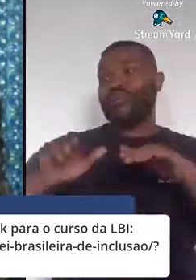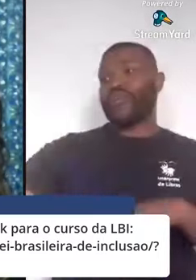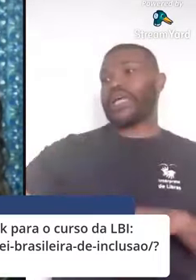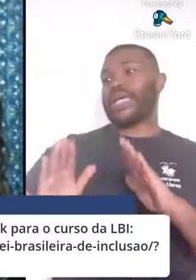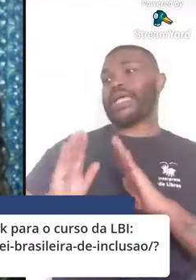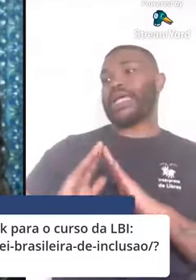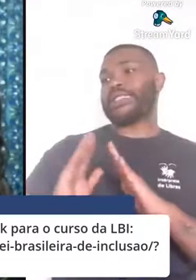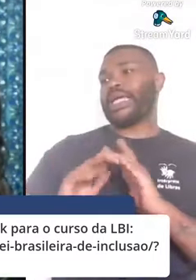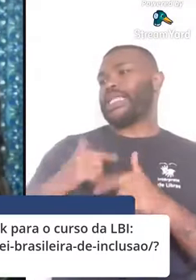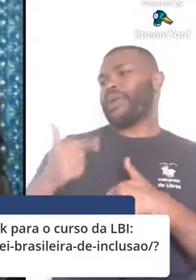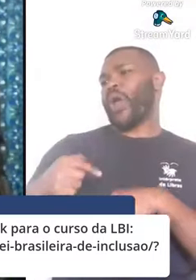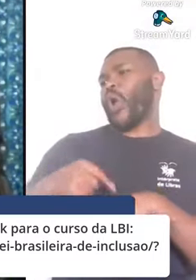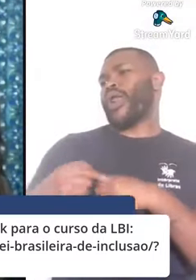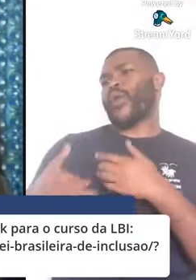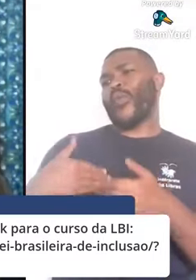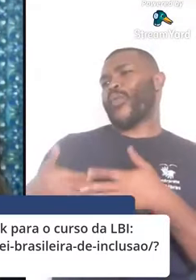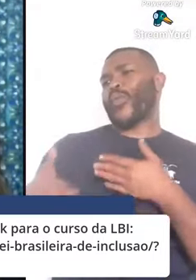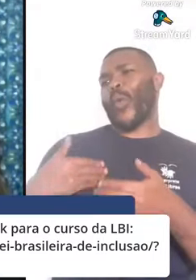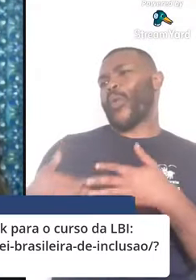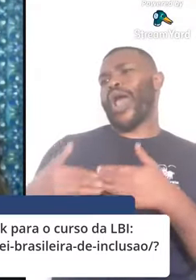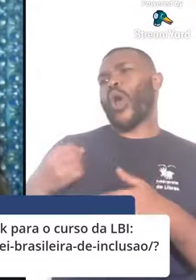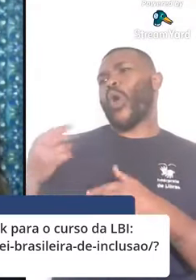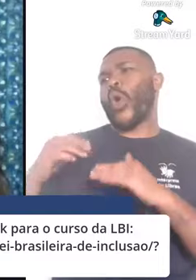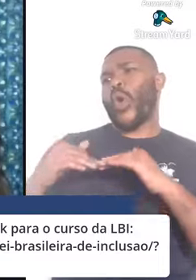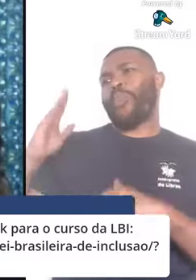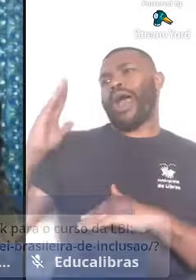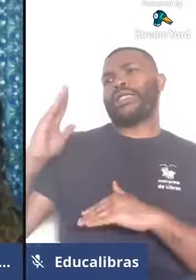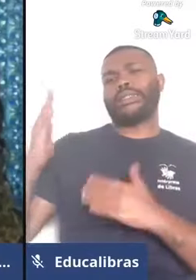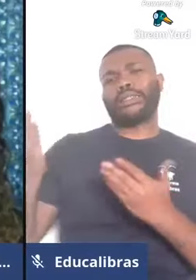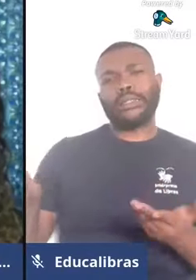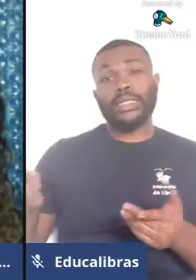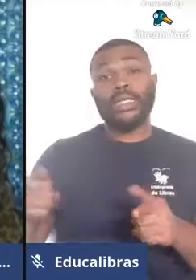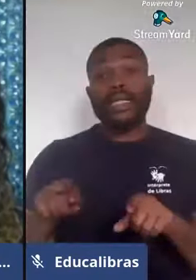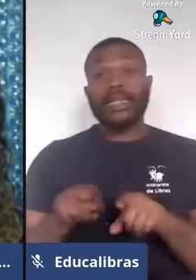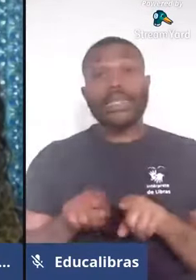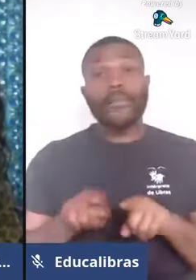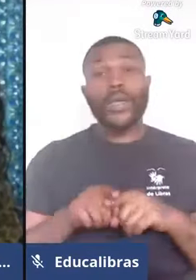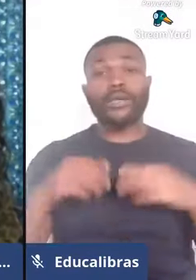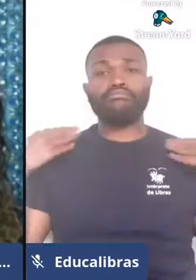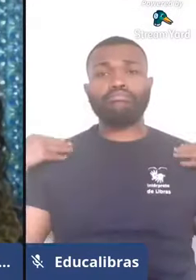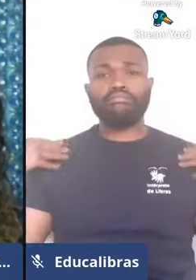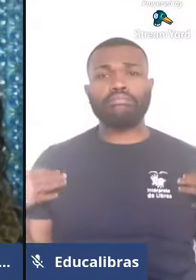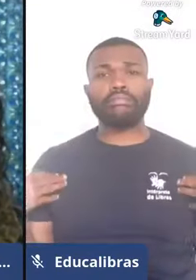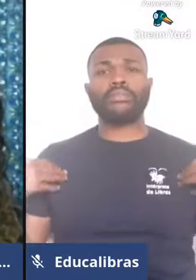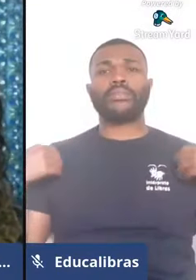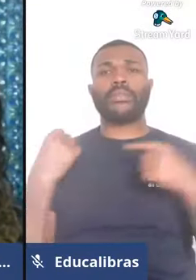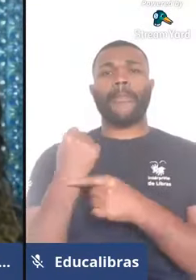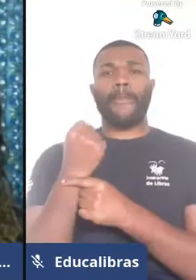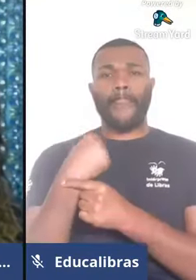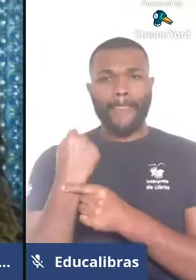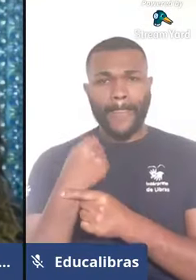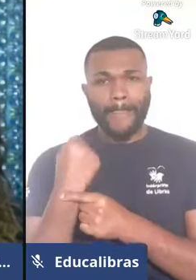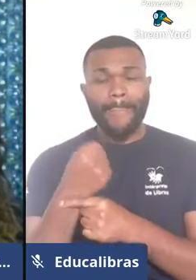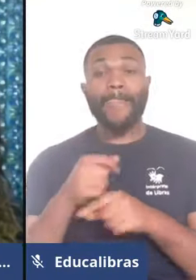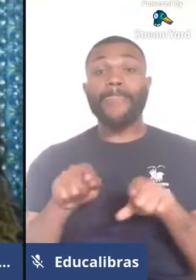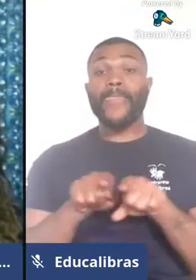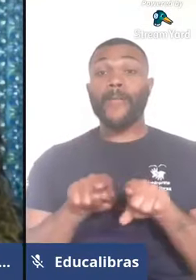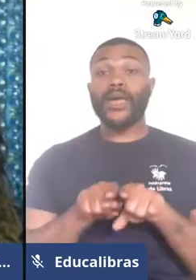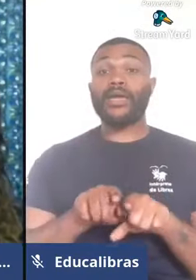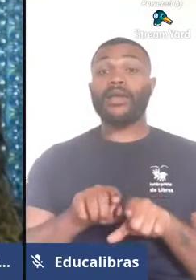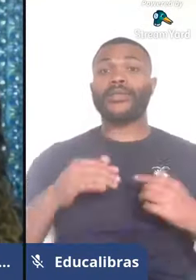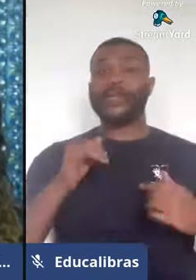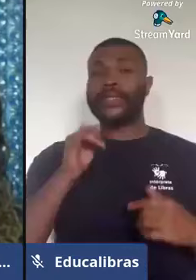qualquer horário e, às vezes, passar do horário. Ergonomia é uma questão muito importante, né? E quando a gente fala de ergonomia, a gente não está falando só